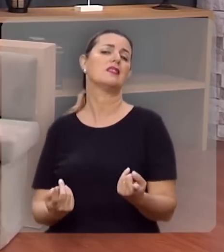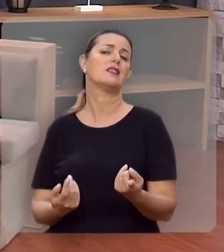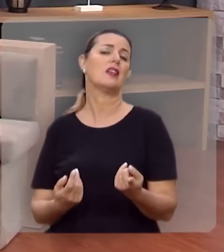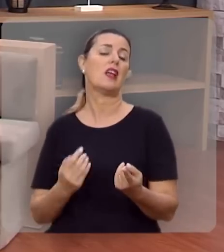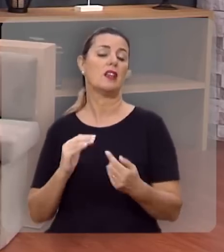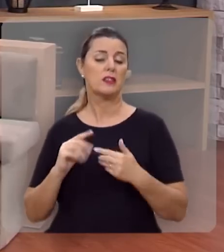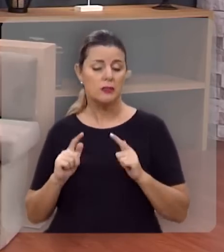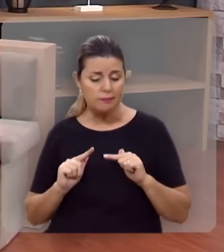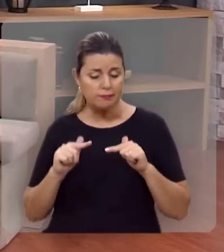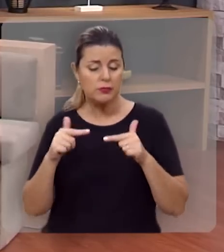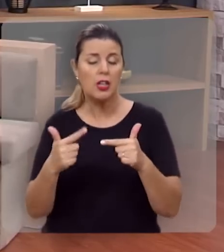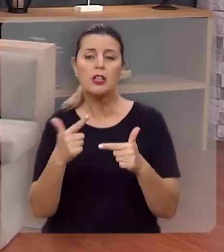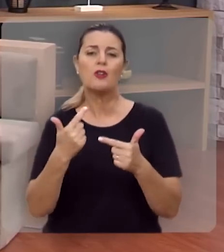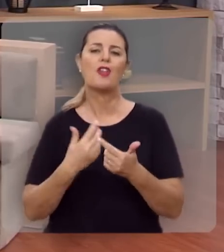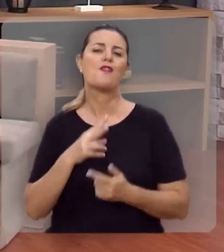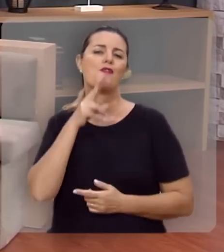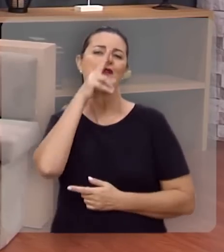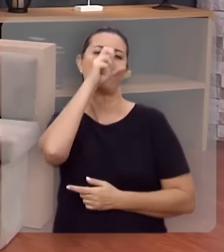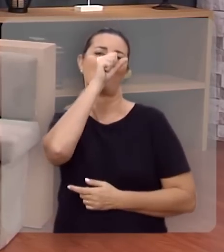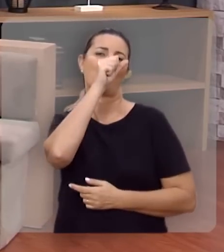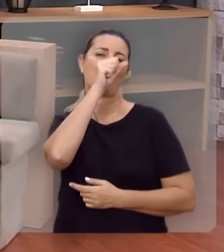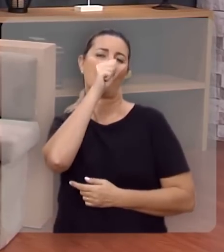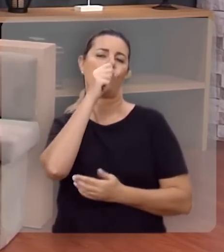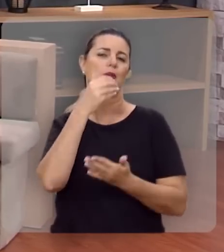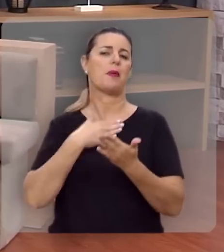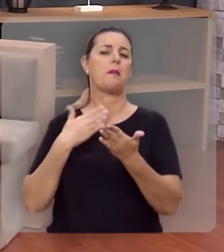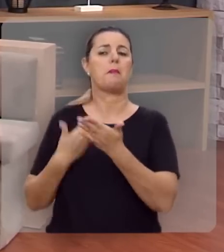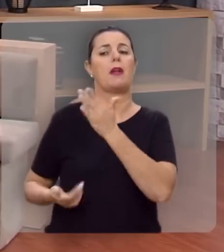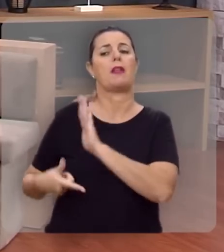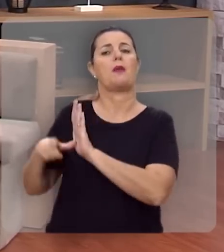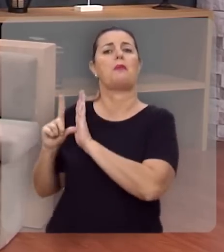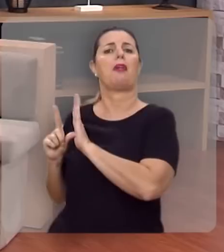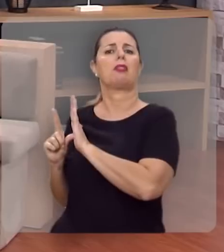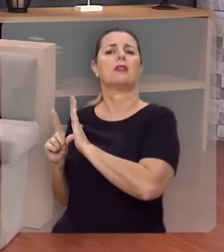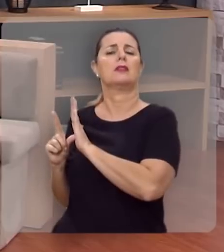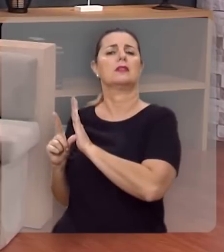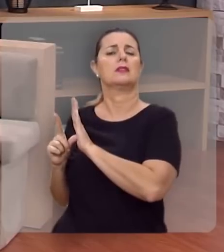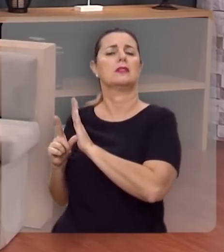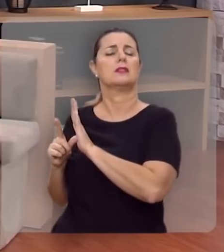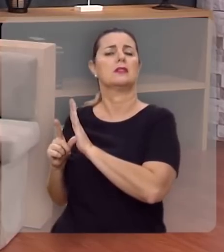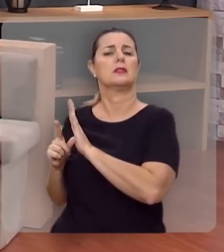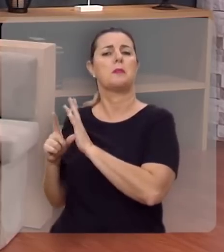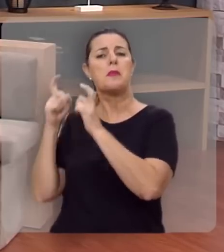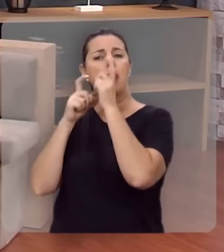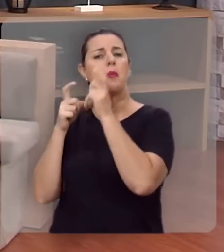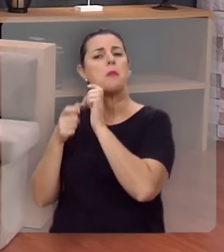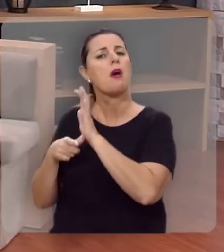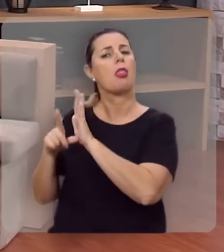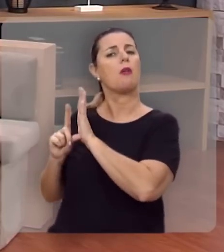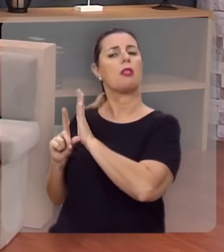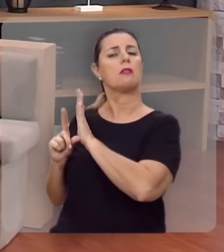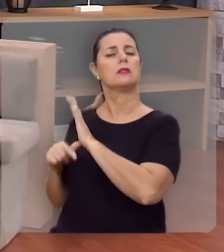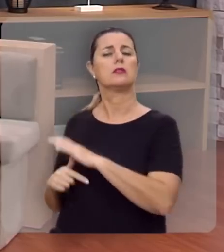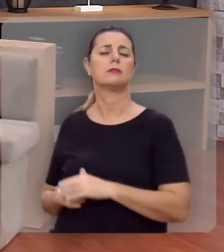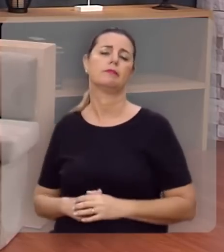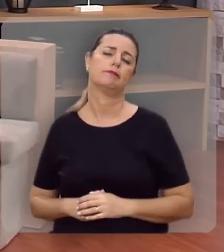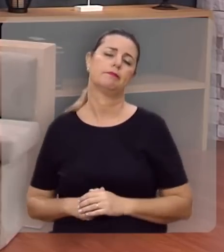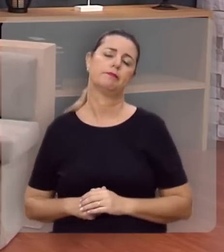e, ao enfrentar o problema, já não tem mais forças, porque você gastou todas as suas energias antecipadamente.